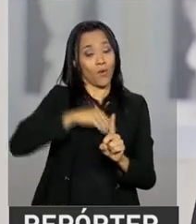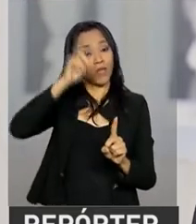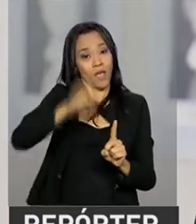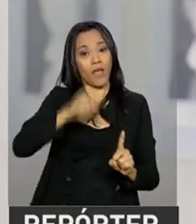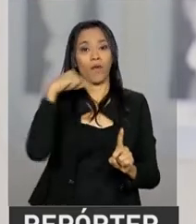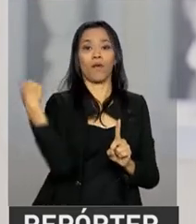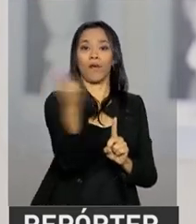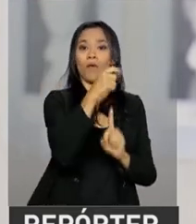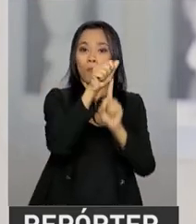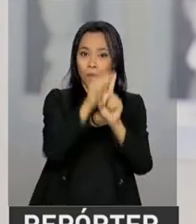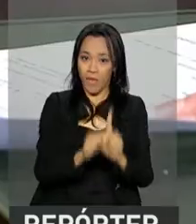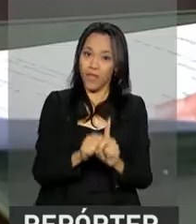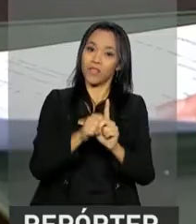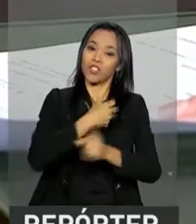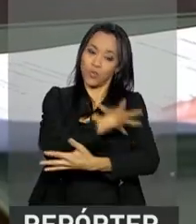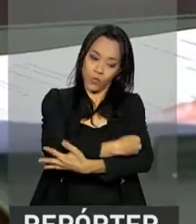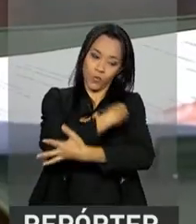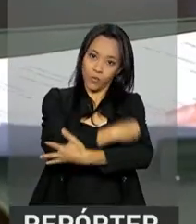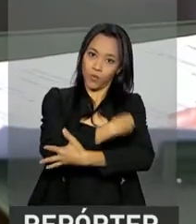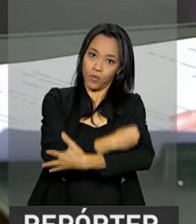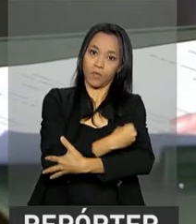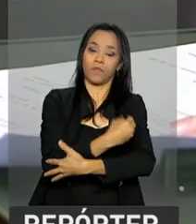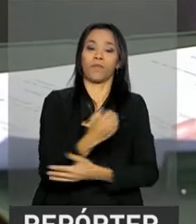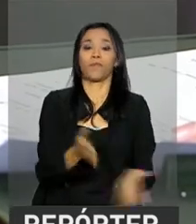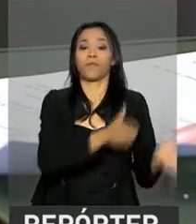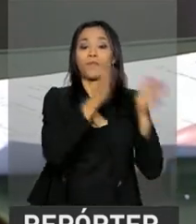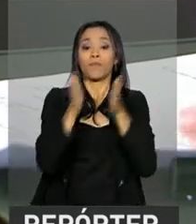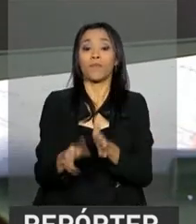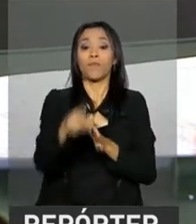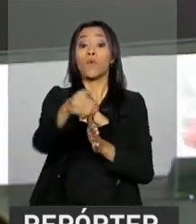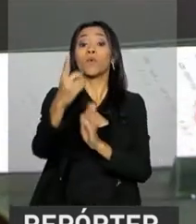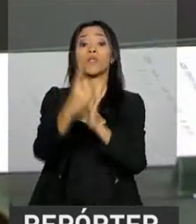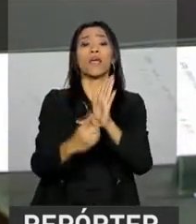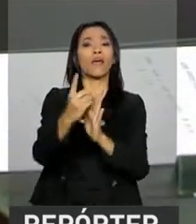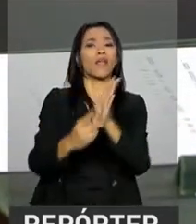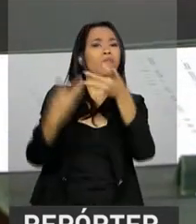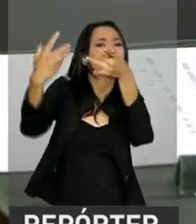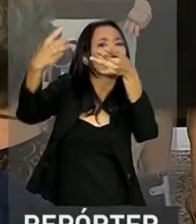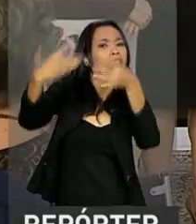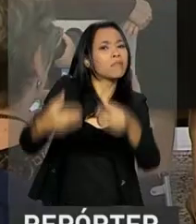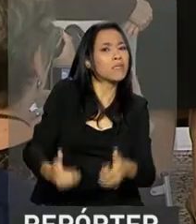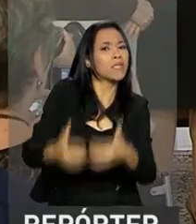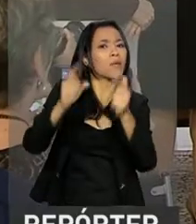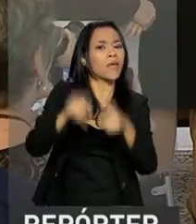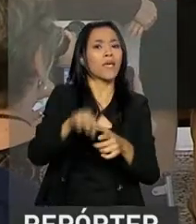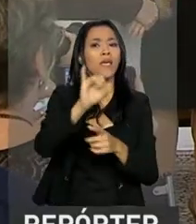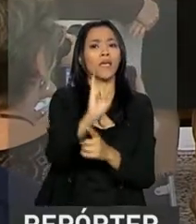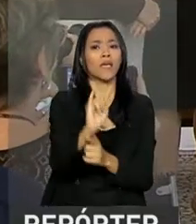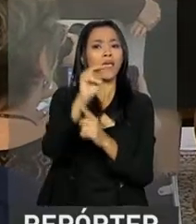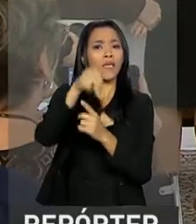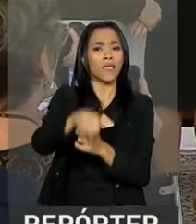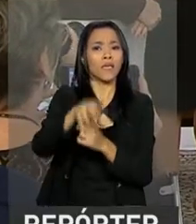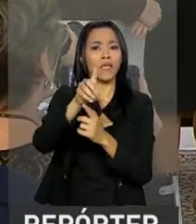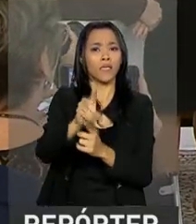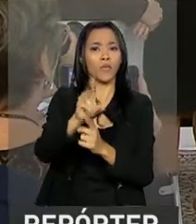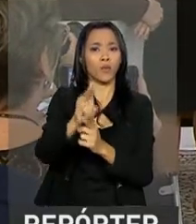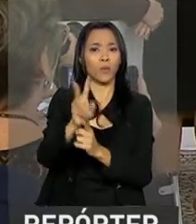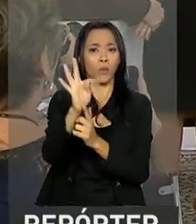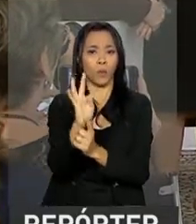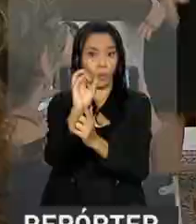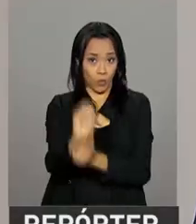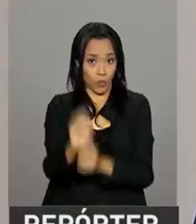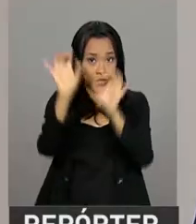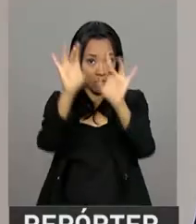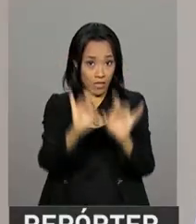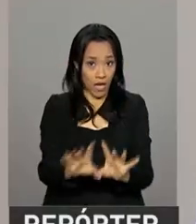no país já o decreto presidencial define indulto especial a mulheres presas no dia das